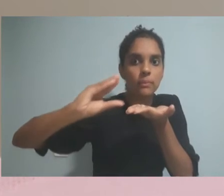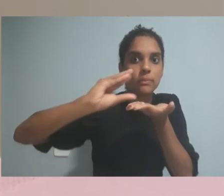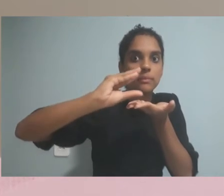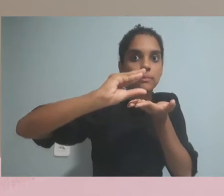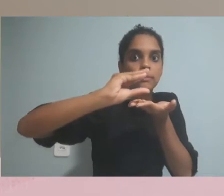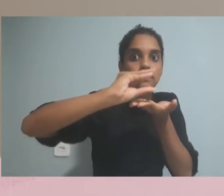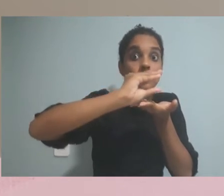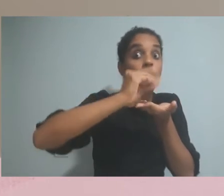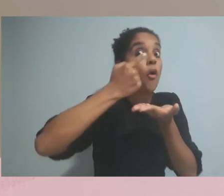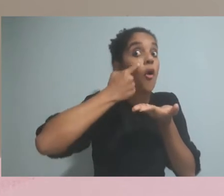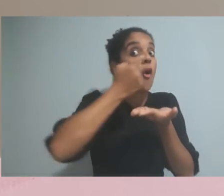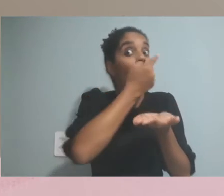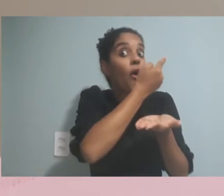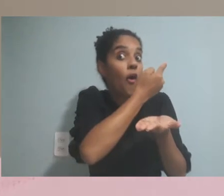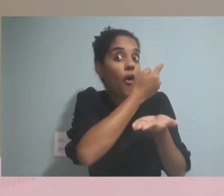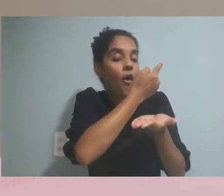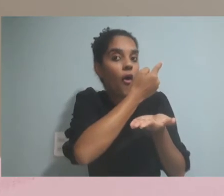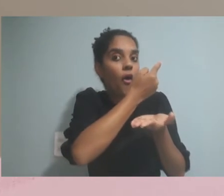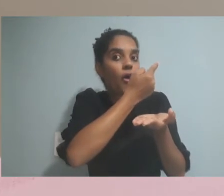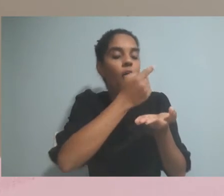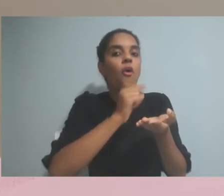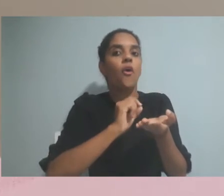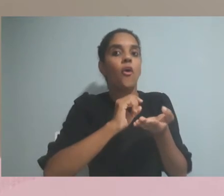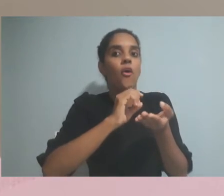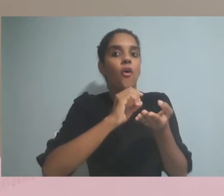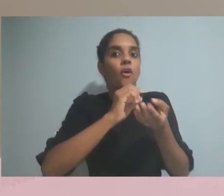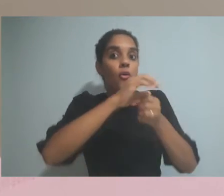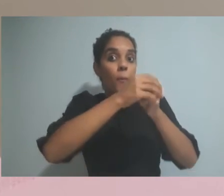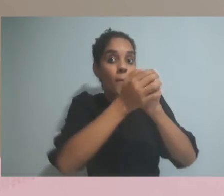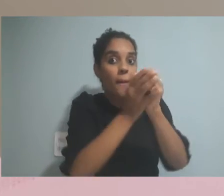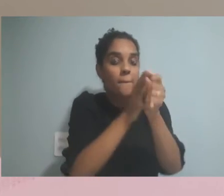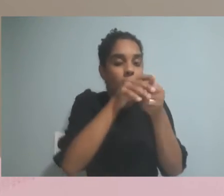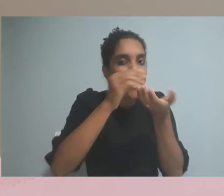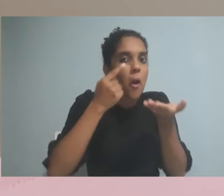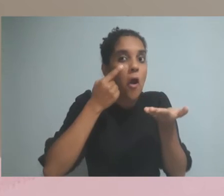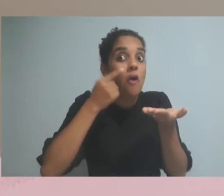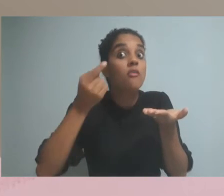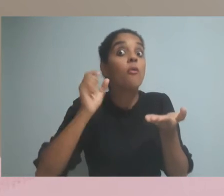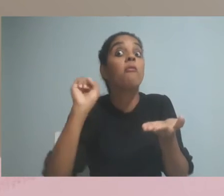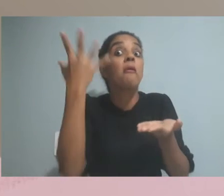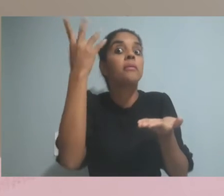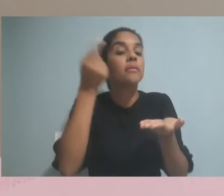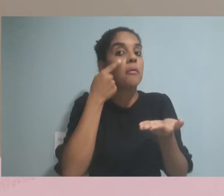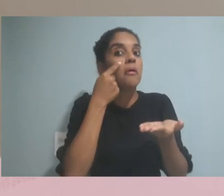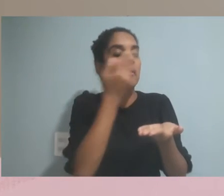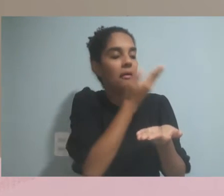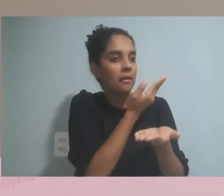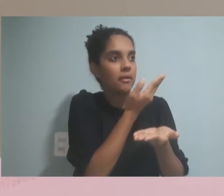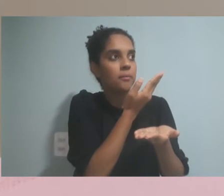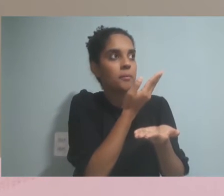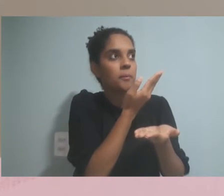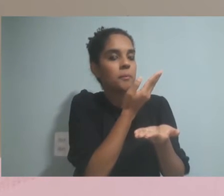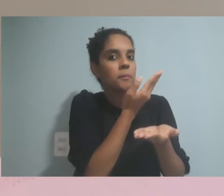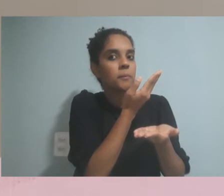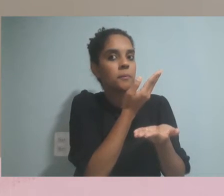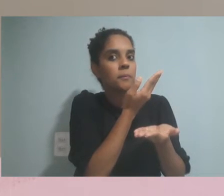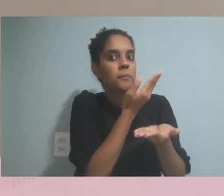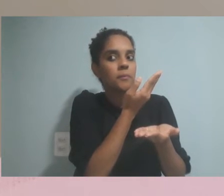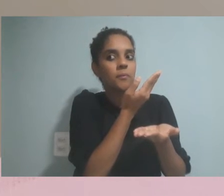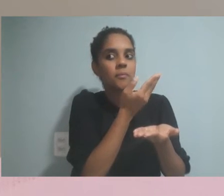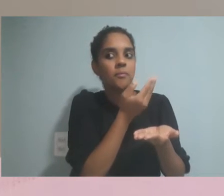e, em seguida, irei aproximá-lo da esfera de papel alumínio e a gente vai ver o que vai acontecer.